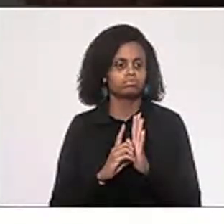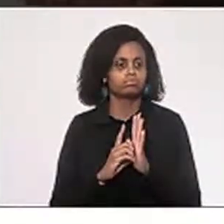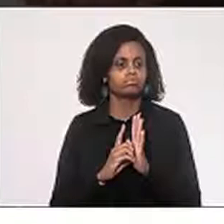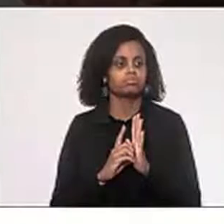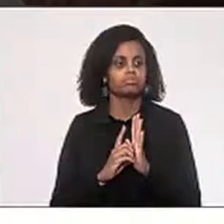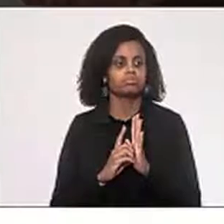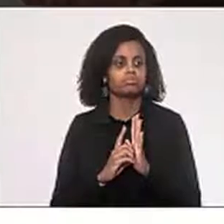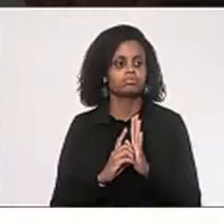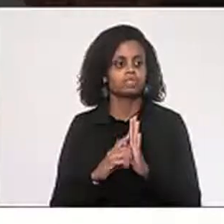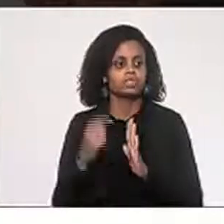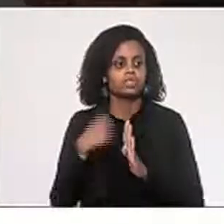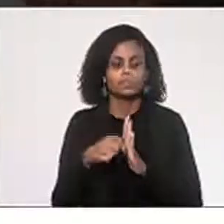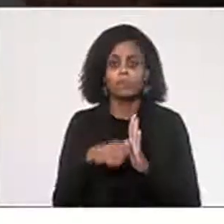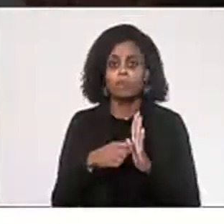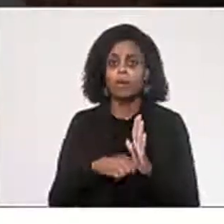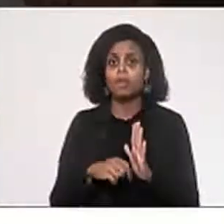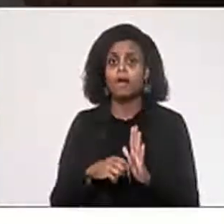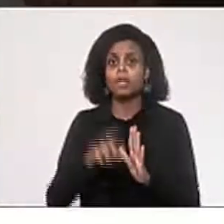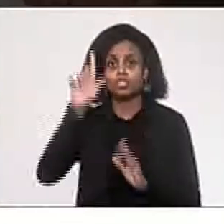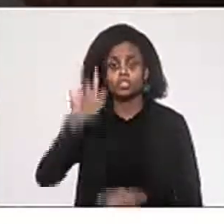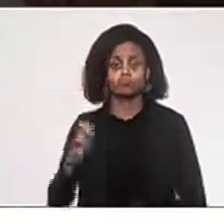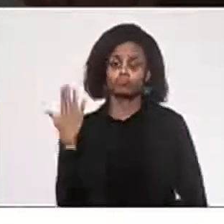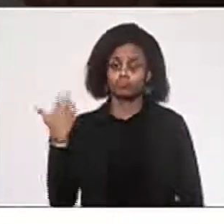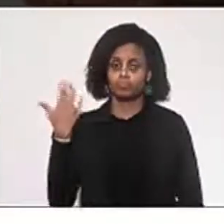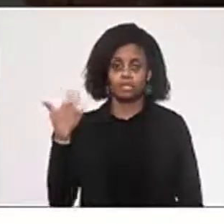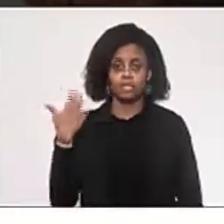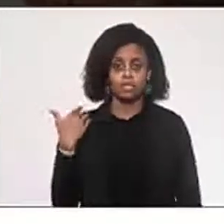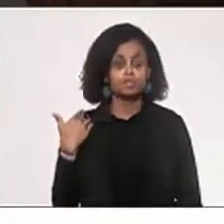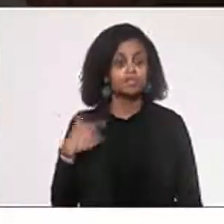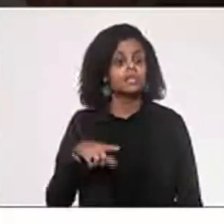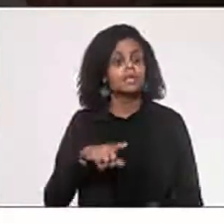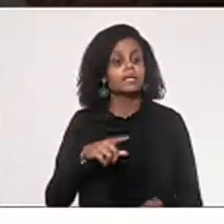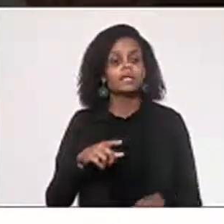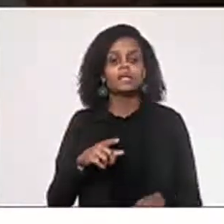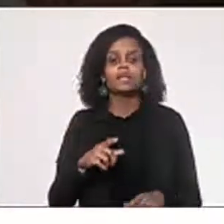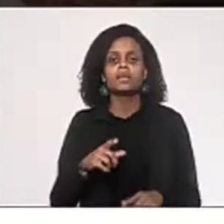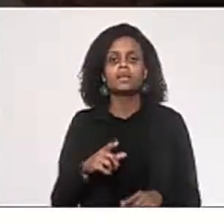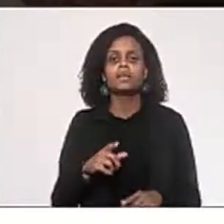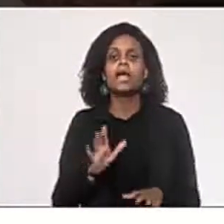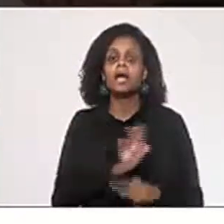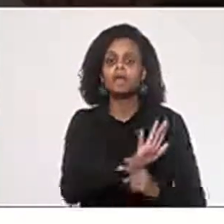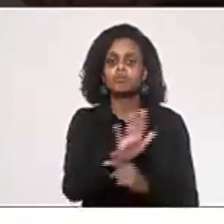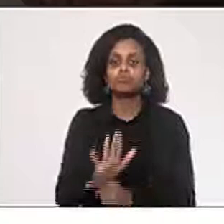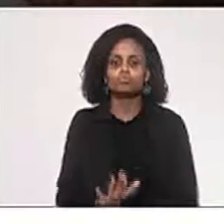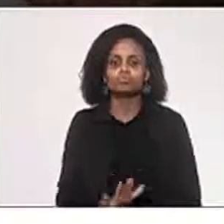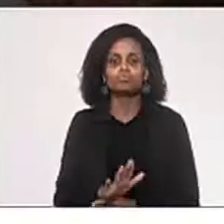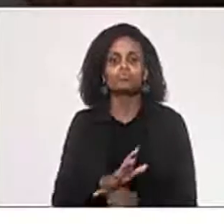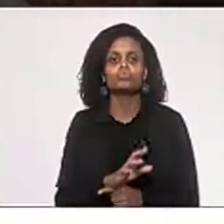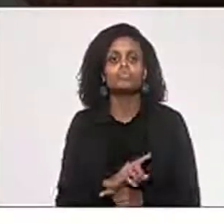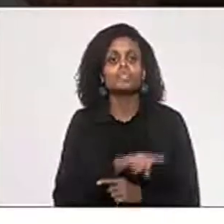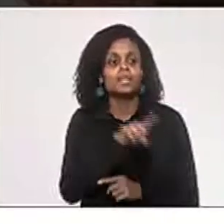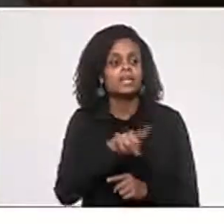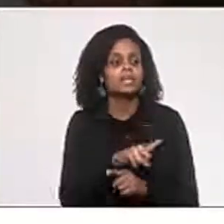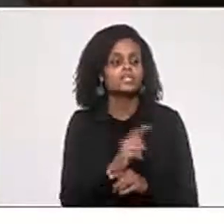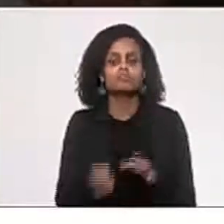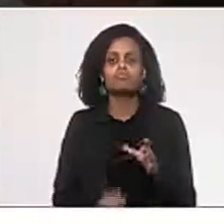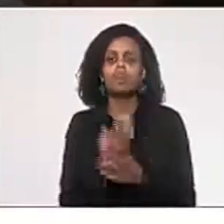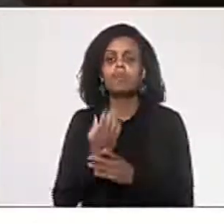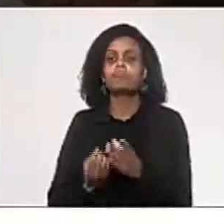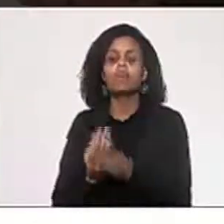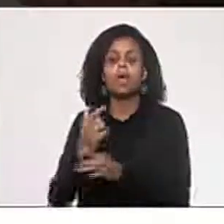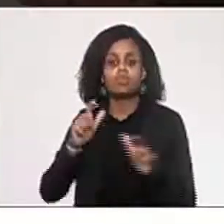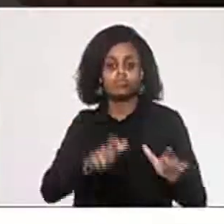editado em gestões anteriores que propicie que esses produtores